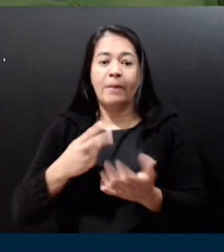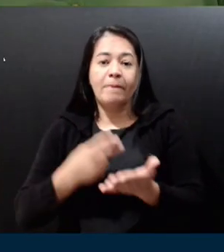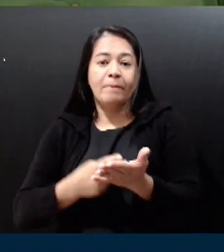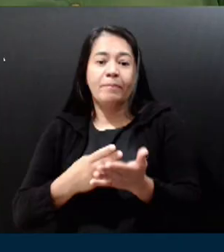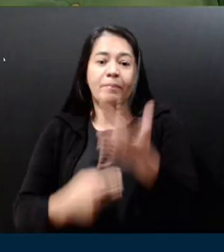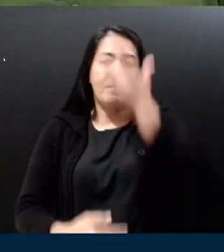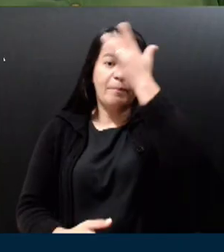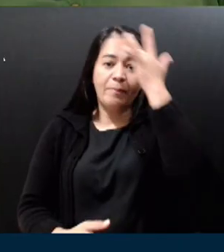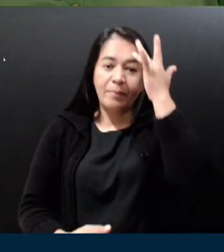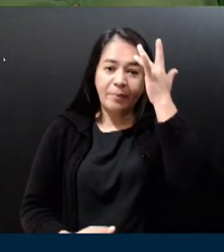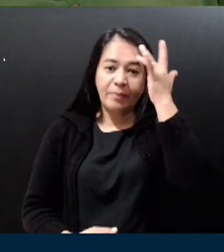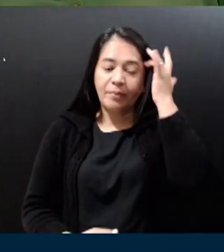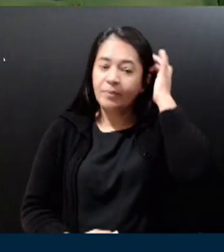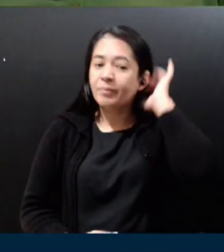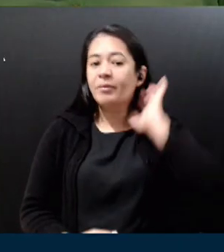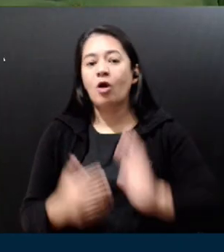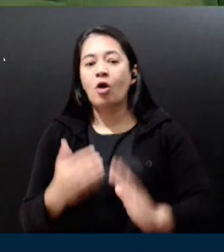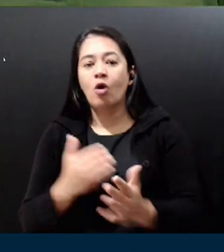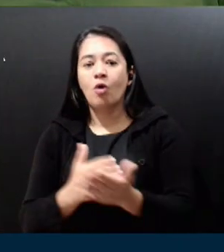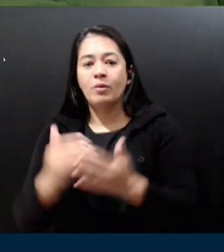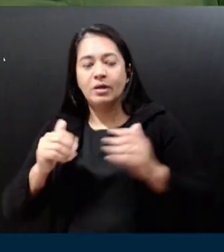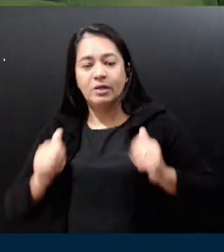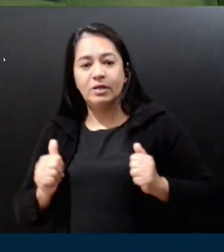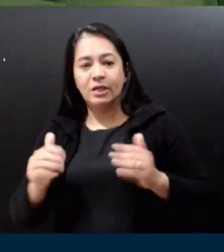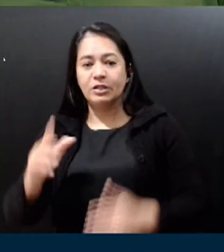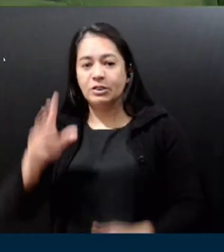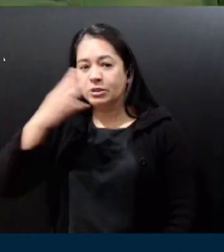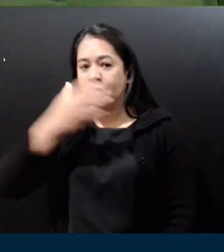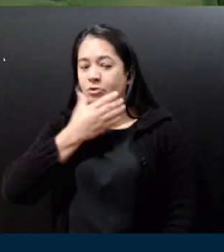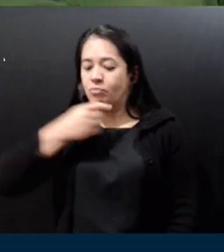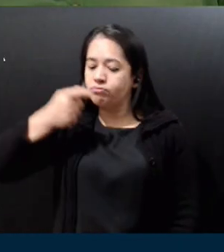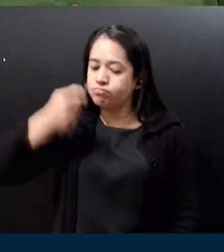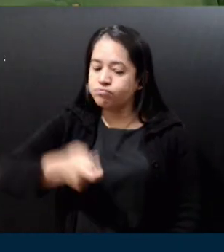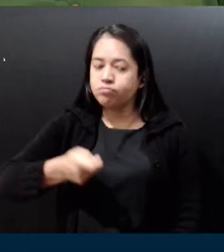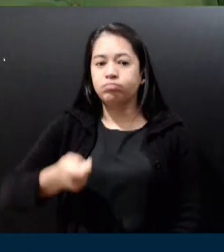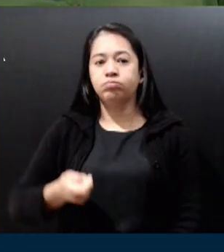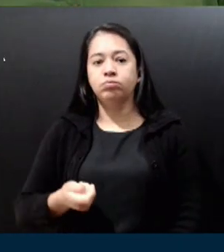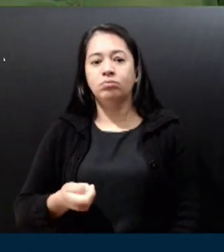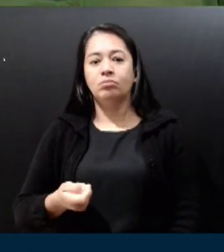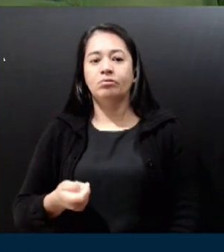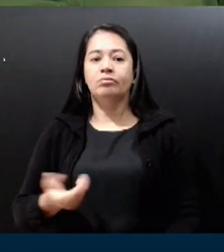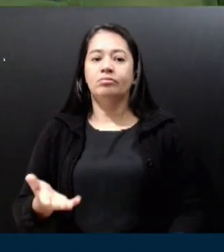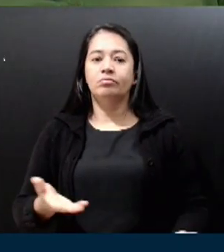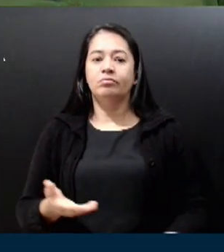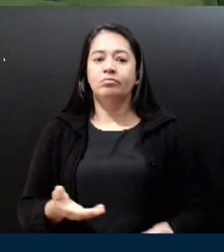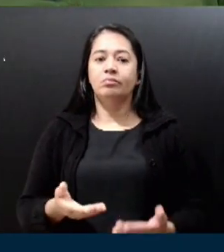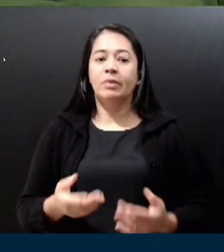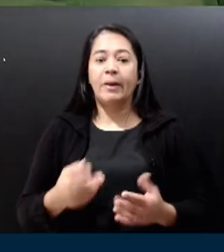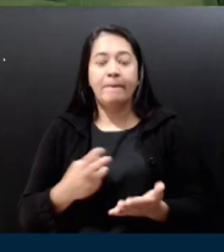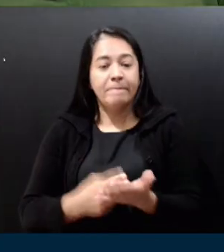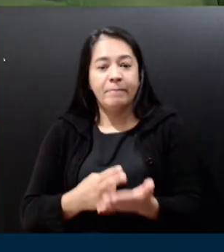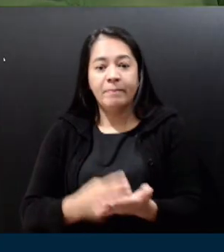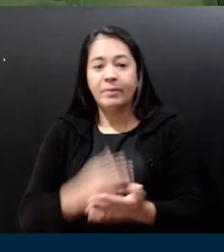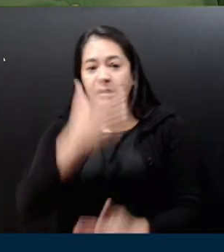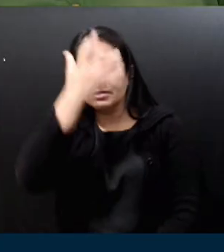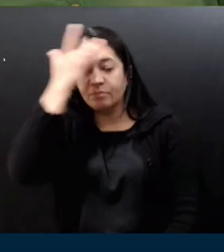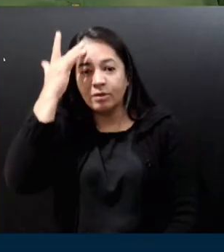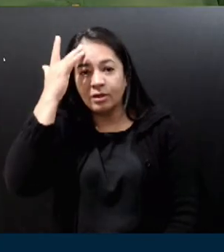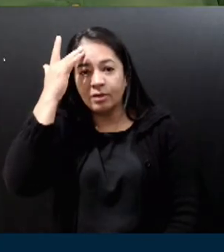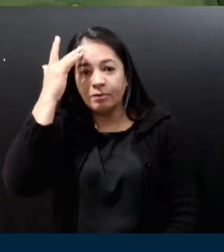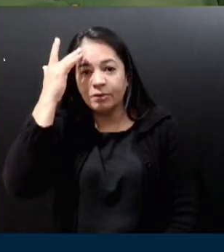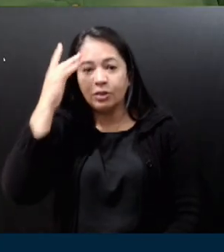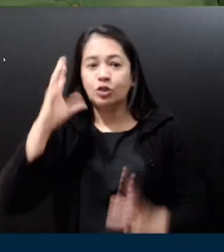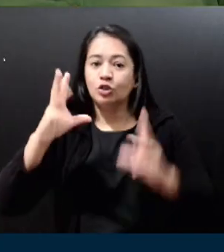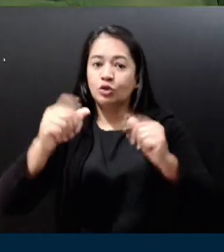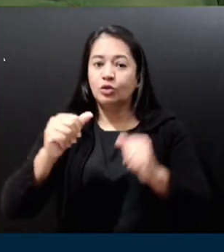começam a ter atitudes machistas, e a terapeuta fala sobre isso, ela vai ver que mesmo pessoas não, todo mundo tem mulheres com cabeça